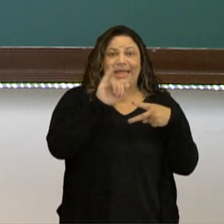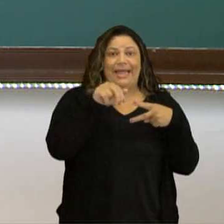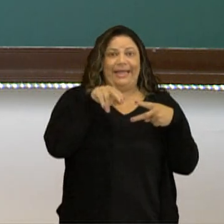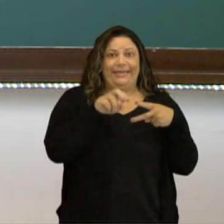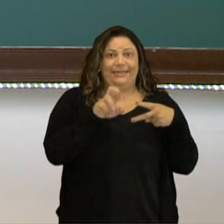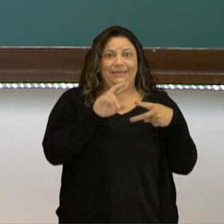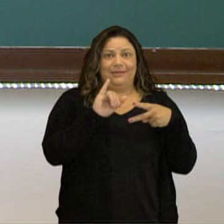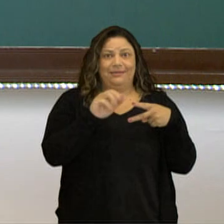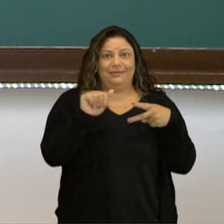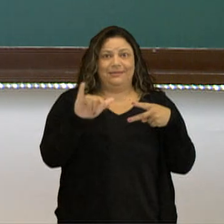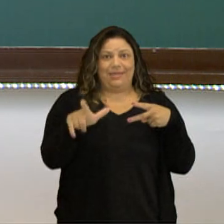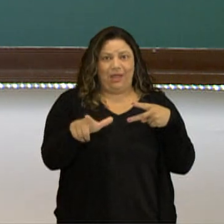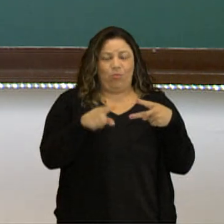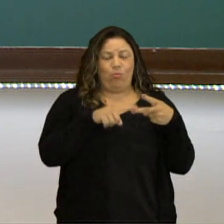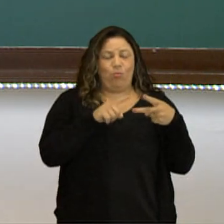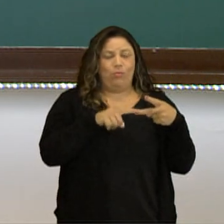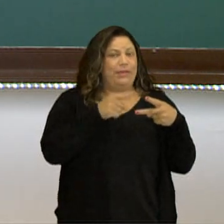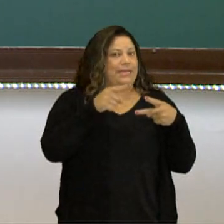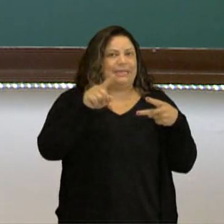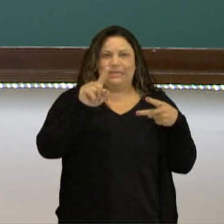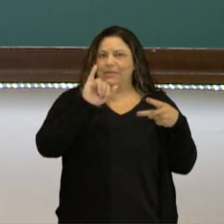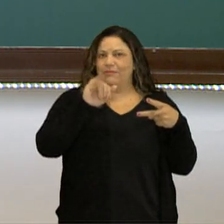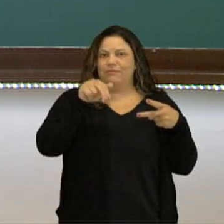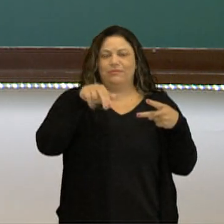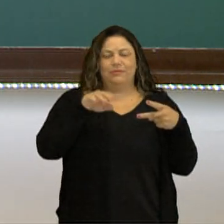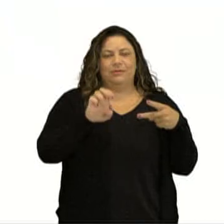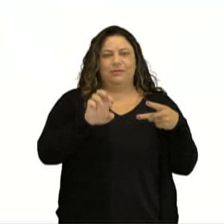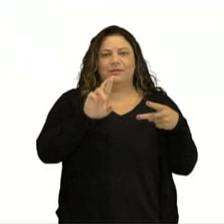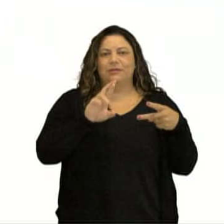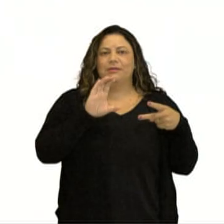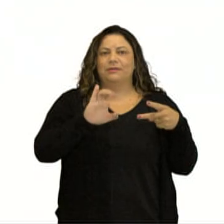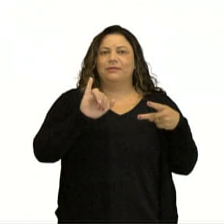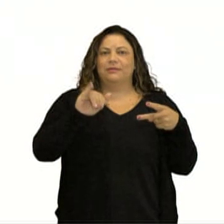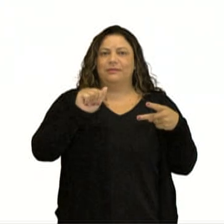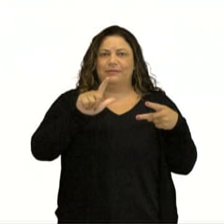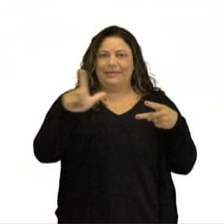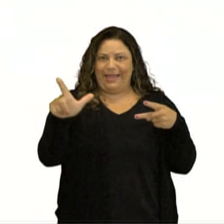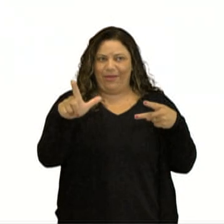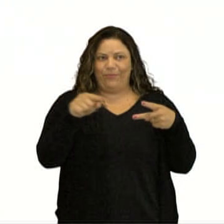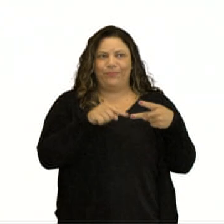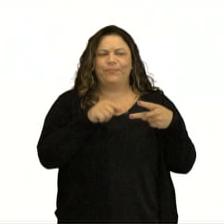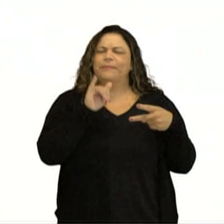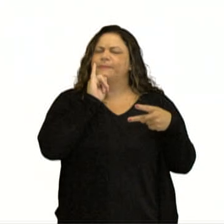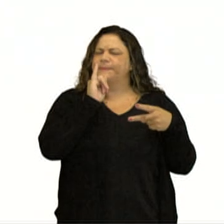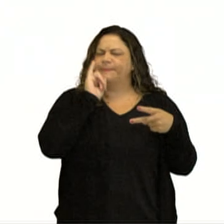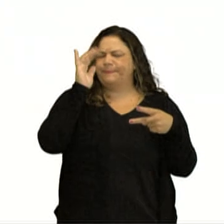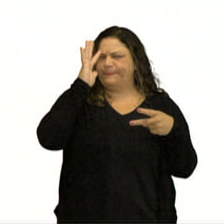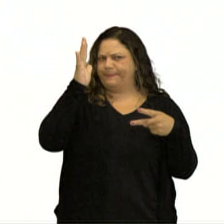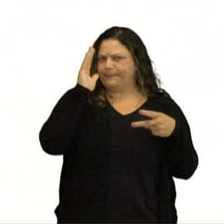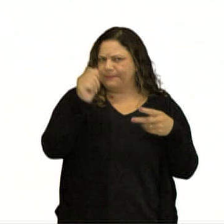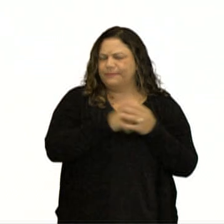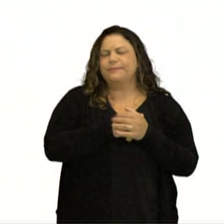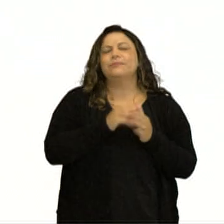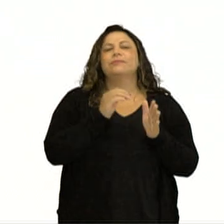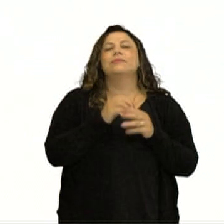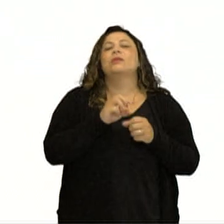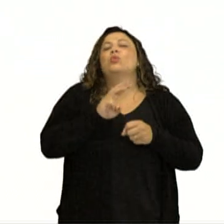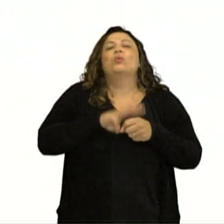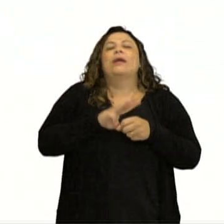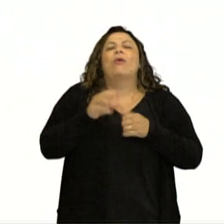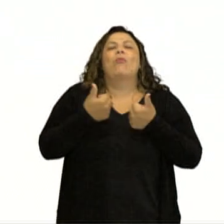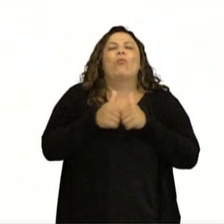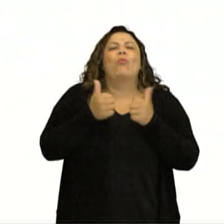não inercial. Então, imagina um busão desse aqui, um ônibus, por exemplo, híbrido, que hoje é a nova tecnologia que nós temos